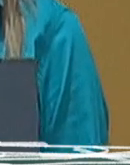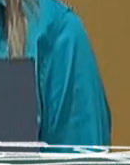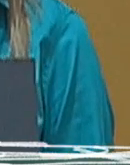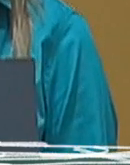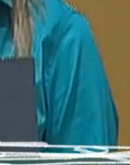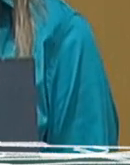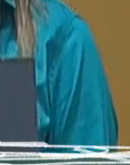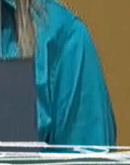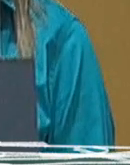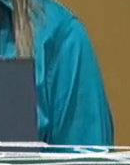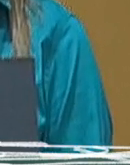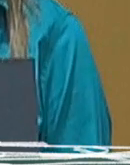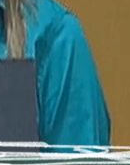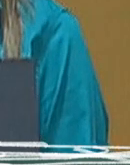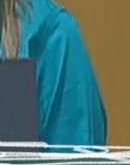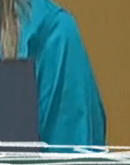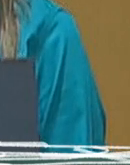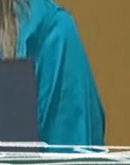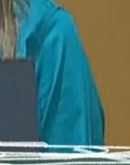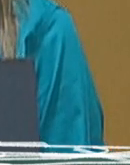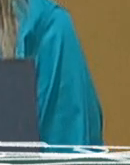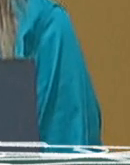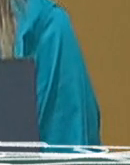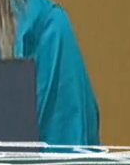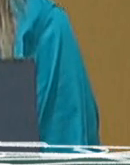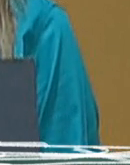Comar. Gislaine da Progesp e